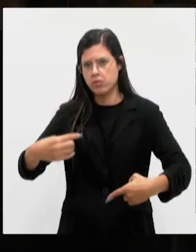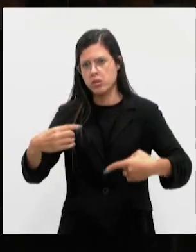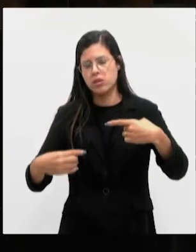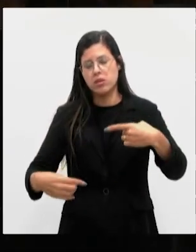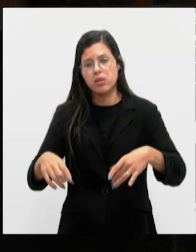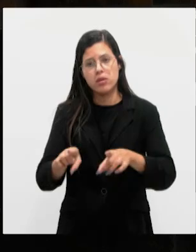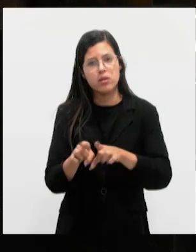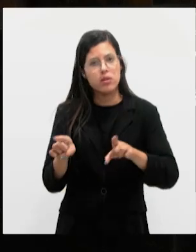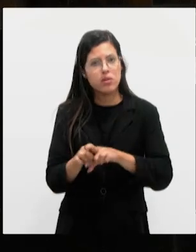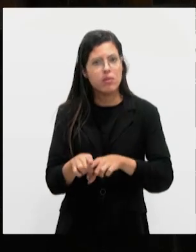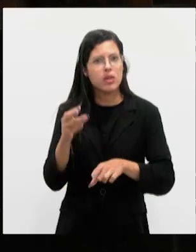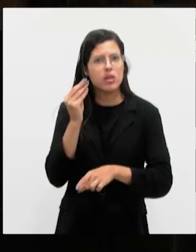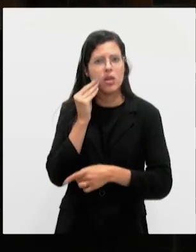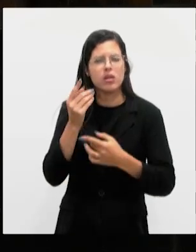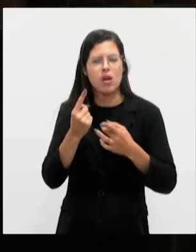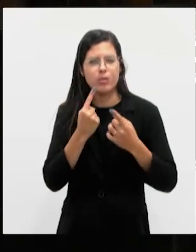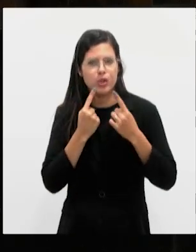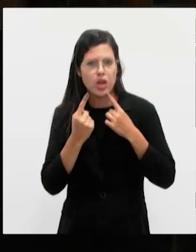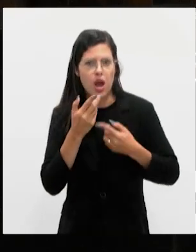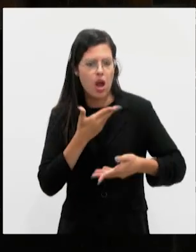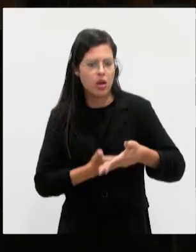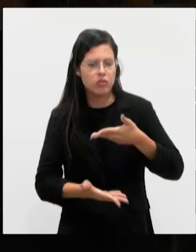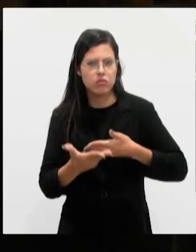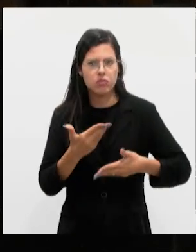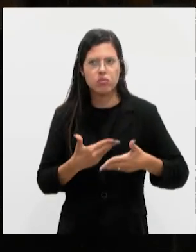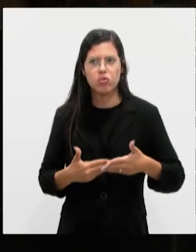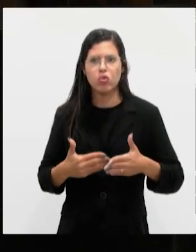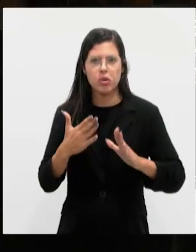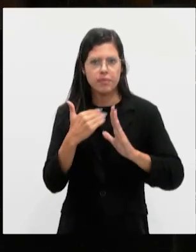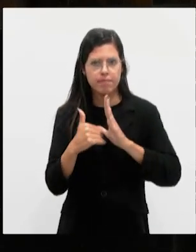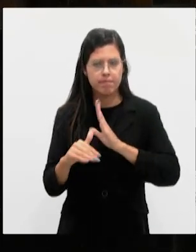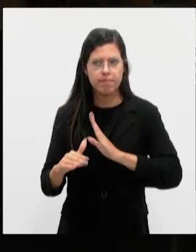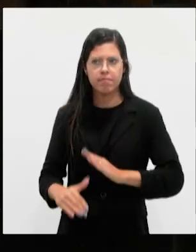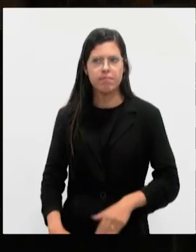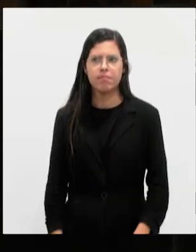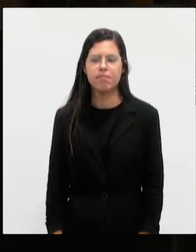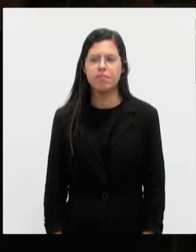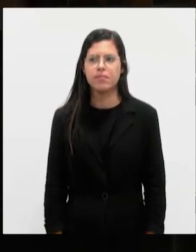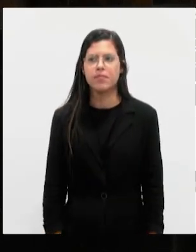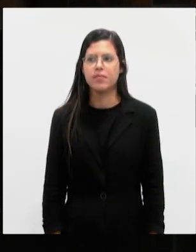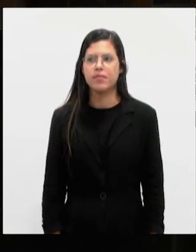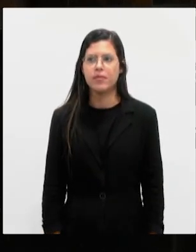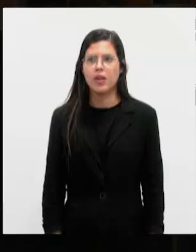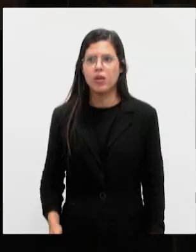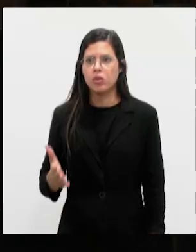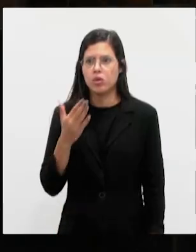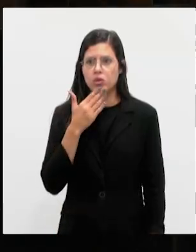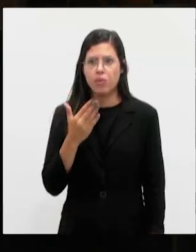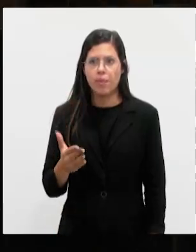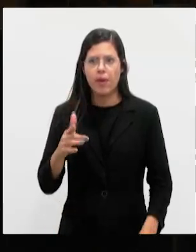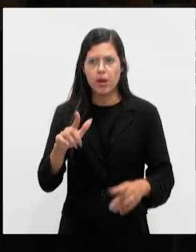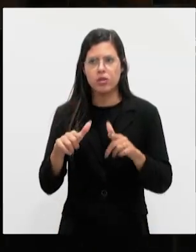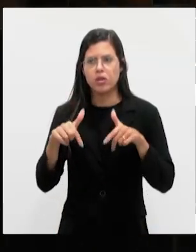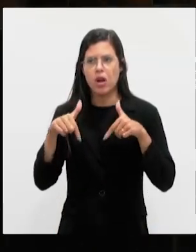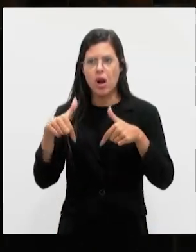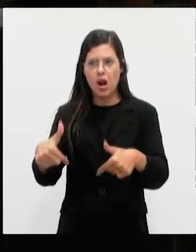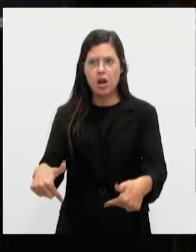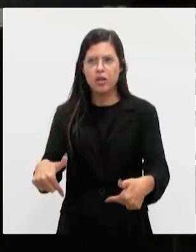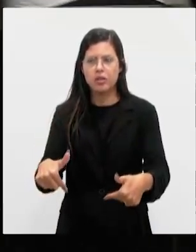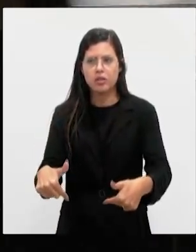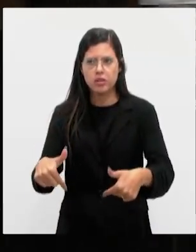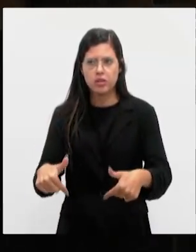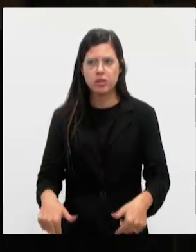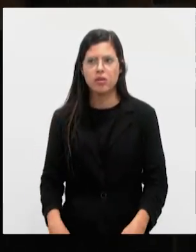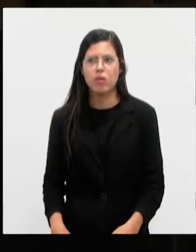iremos buscar o diálogo e iremos encaminhar. E a gente pede ações enérgicas e de